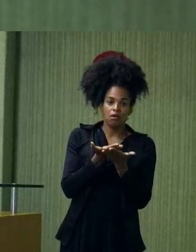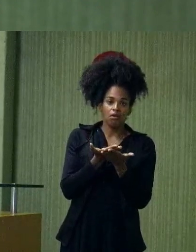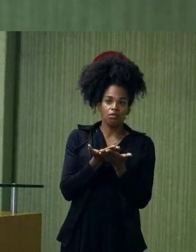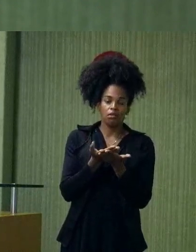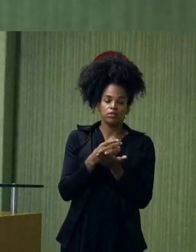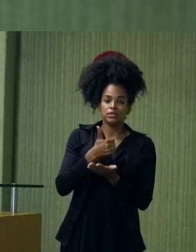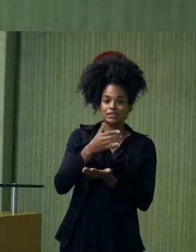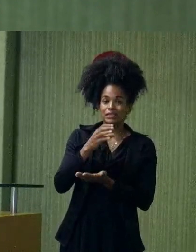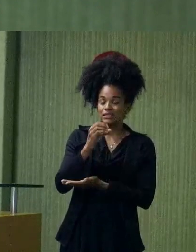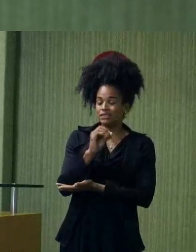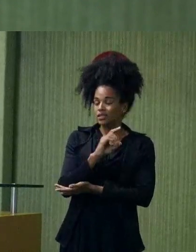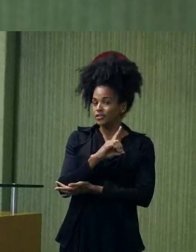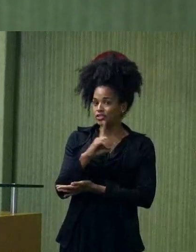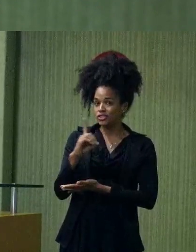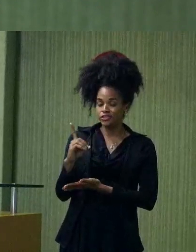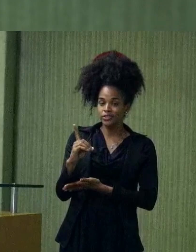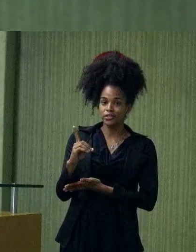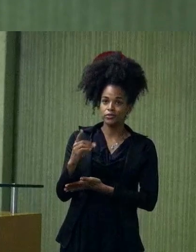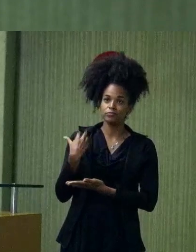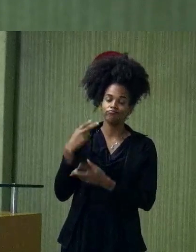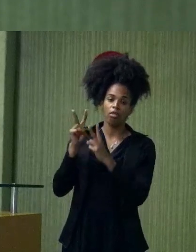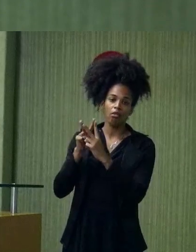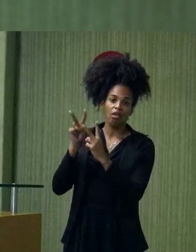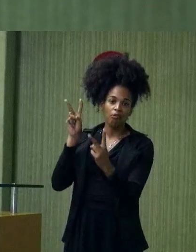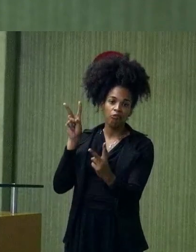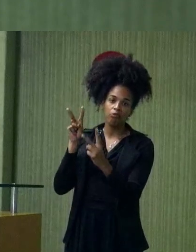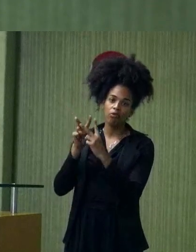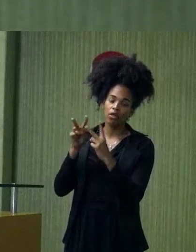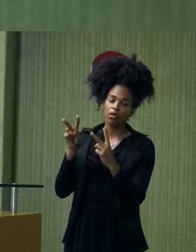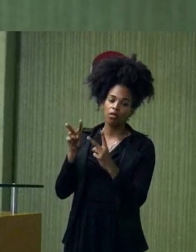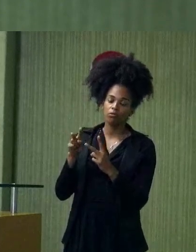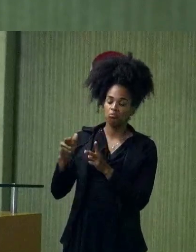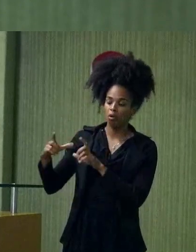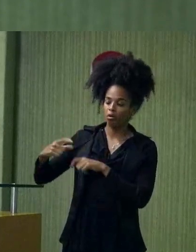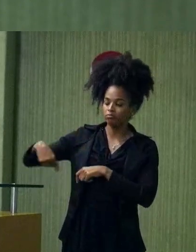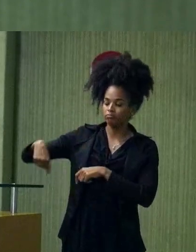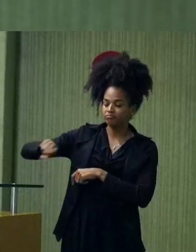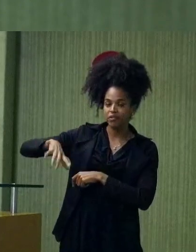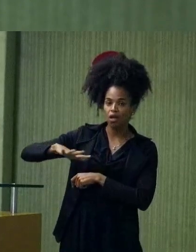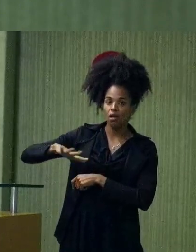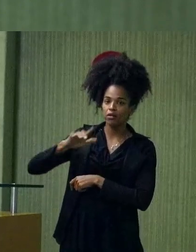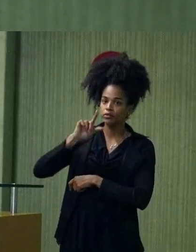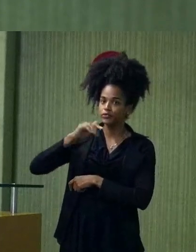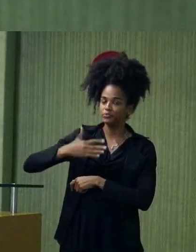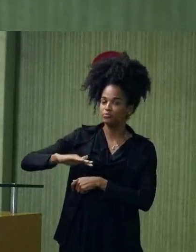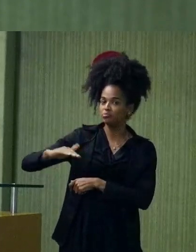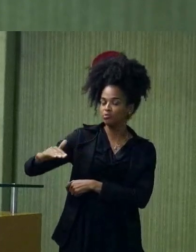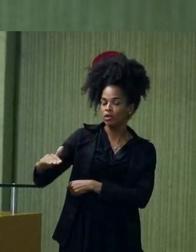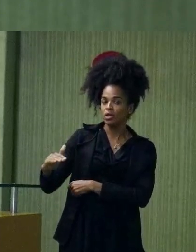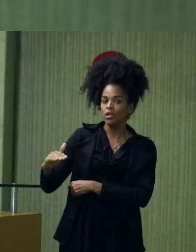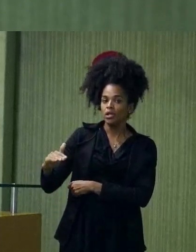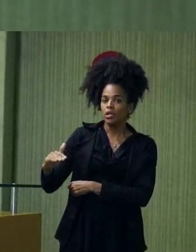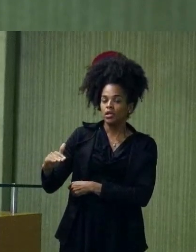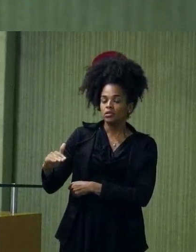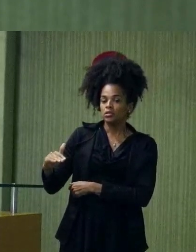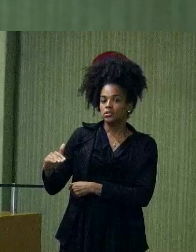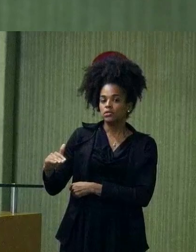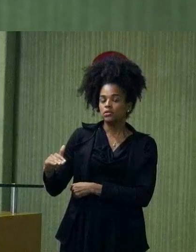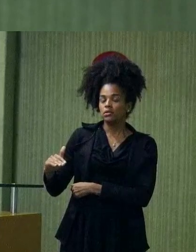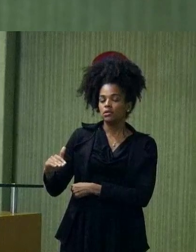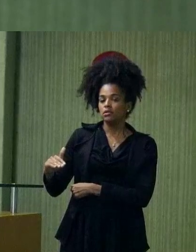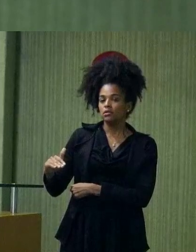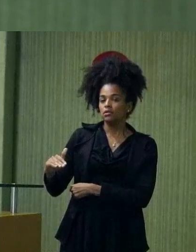e remotas no rio negro e os últimos três meses do Rio Amazonas quer dizer tiv vamos tem aula remota pode ser se for